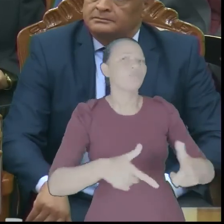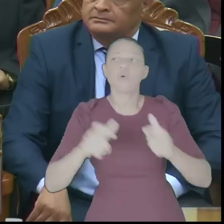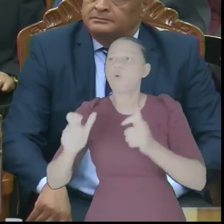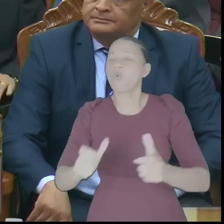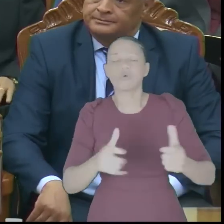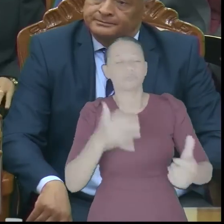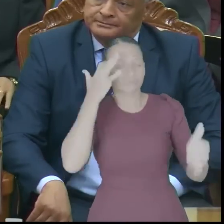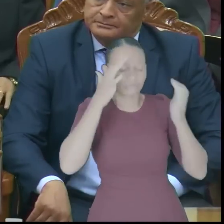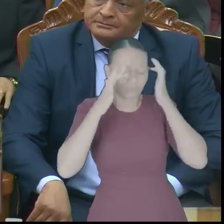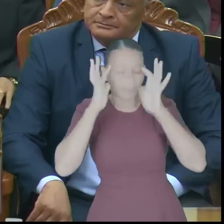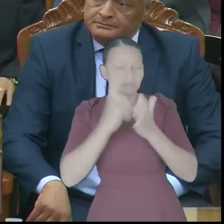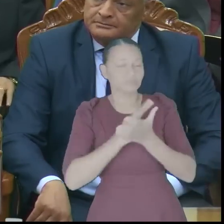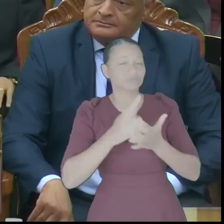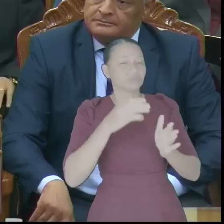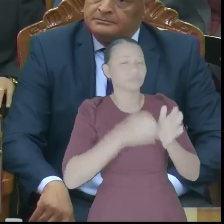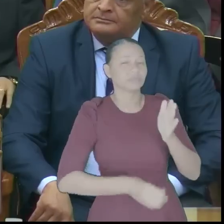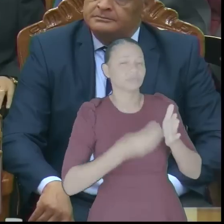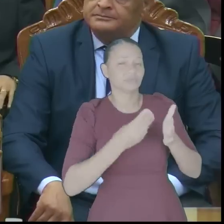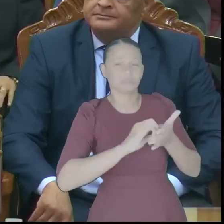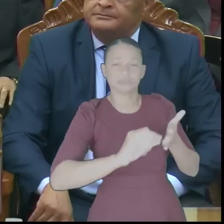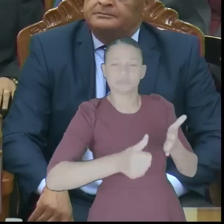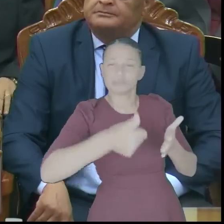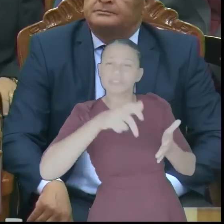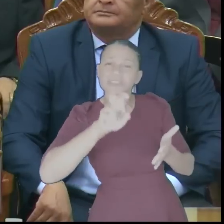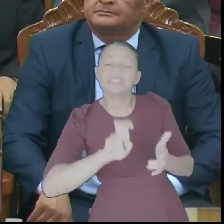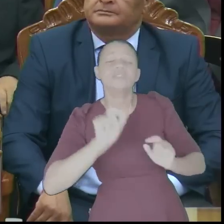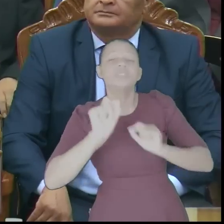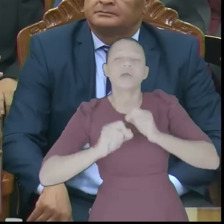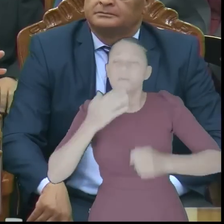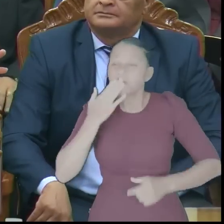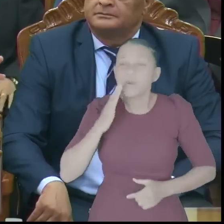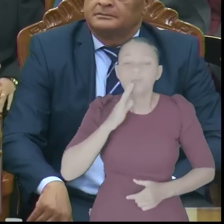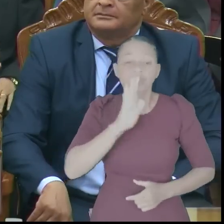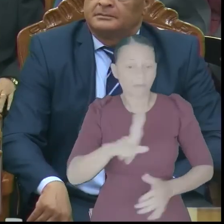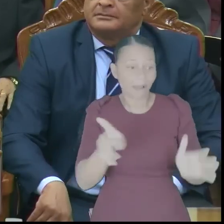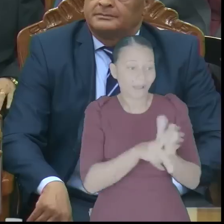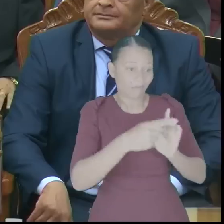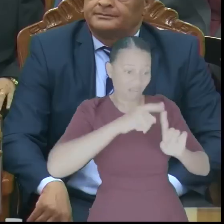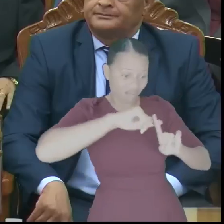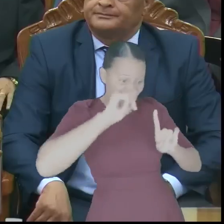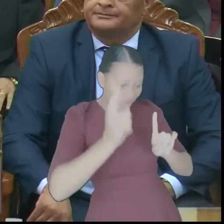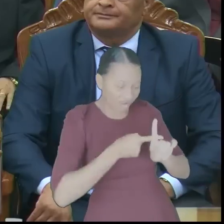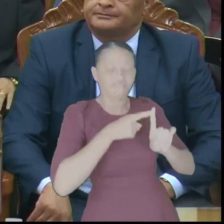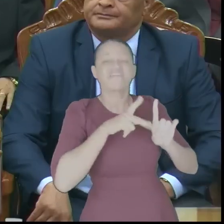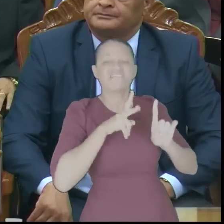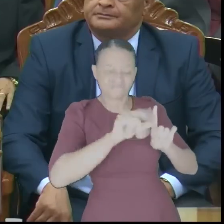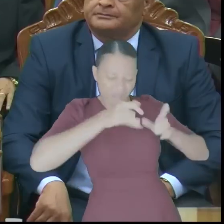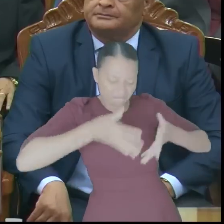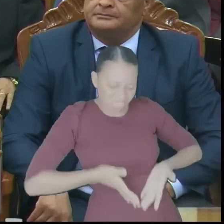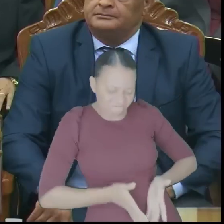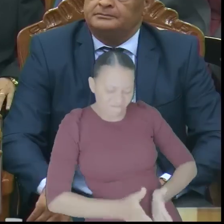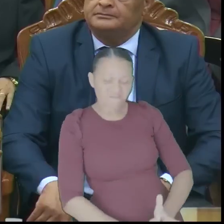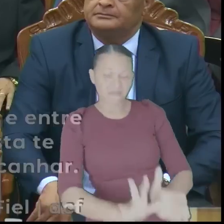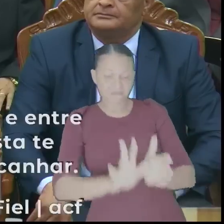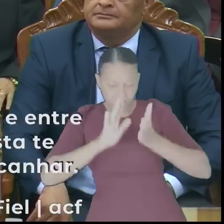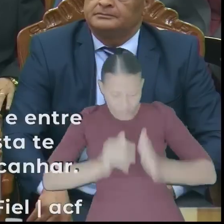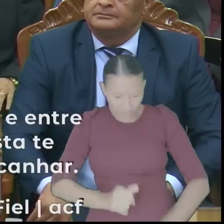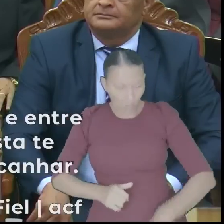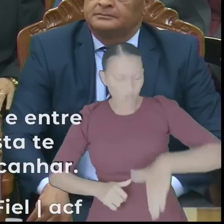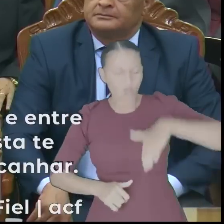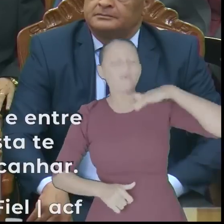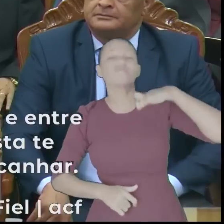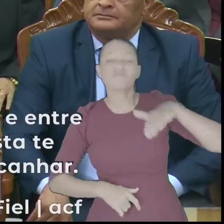tem uma promessa, e a promessa do Senhor dizendo: da semente da mulher nascerá um que pisará a cabeça